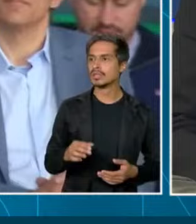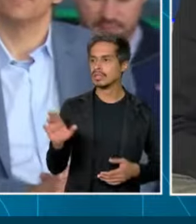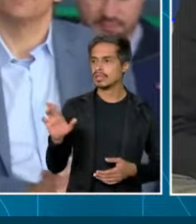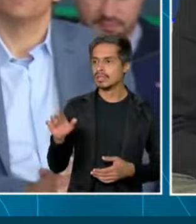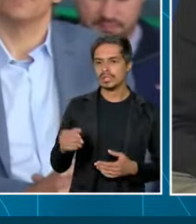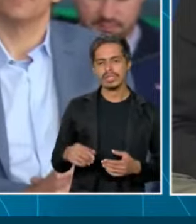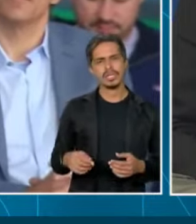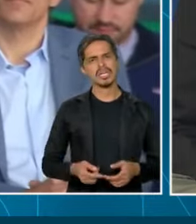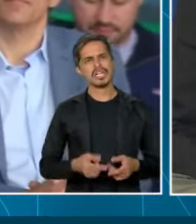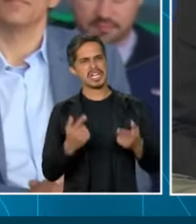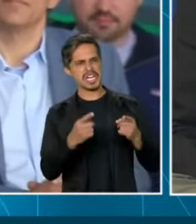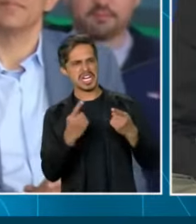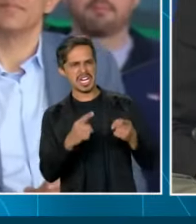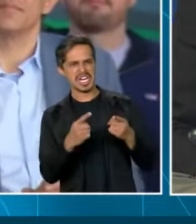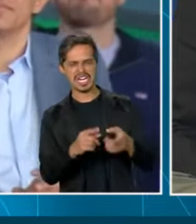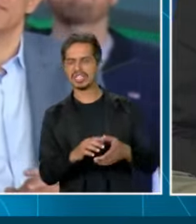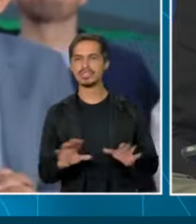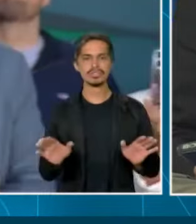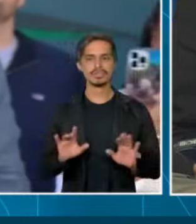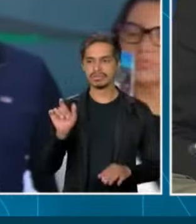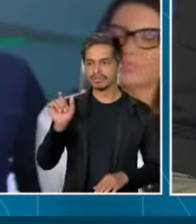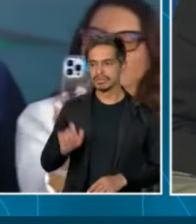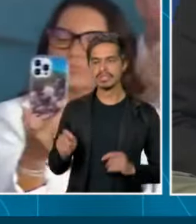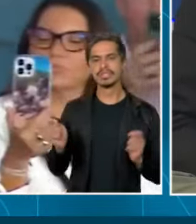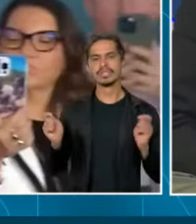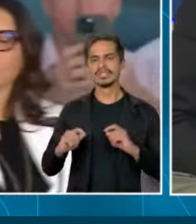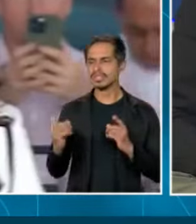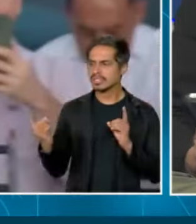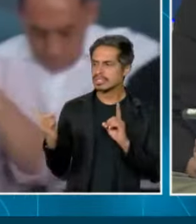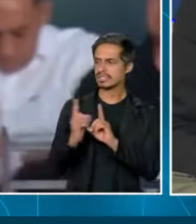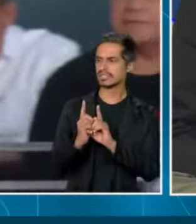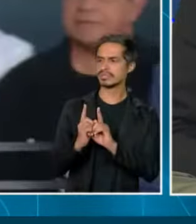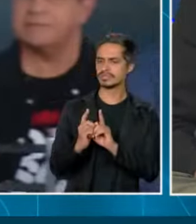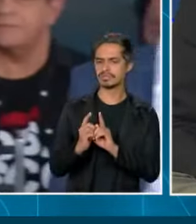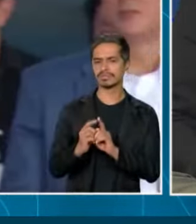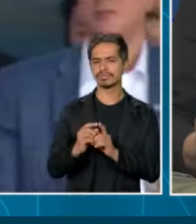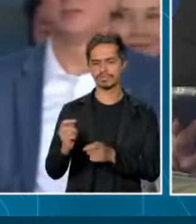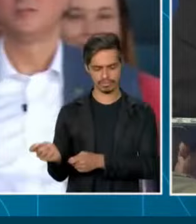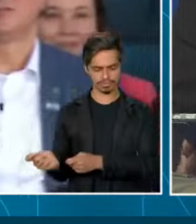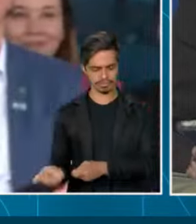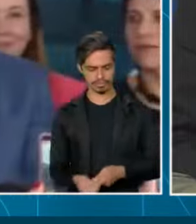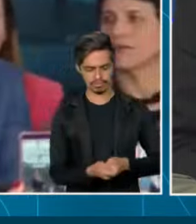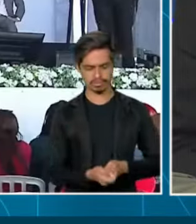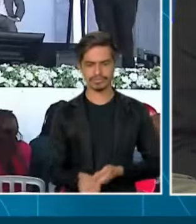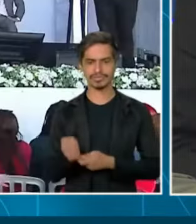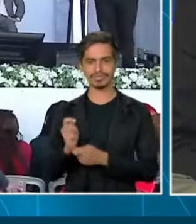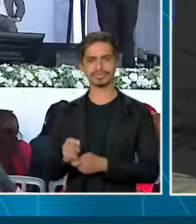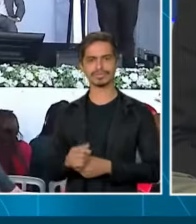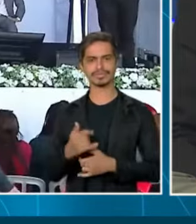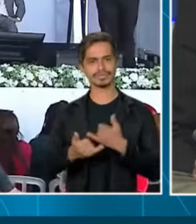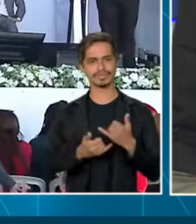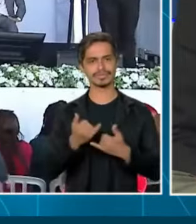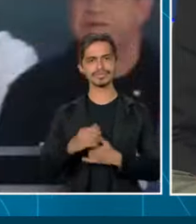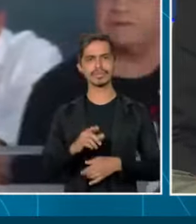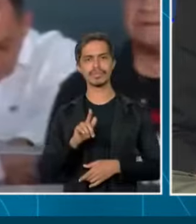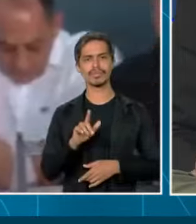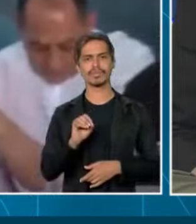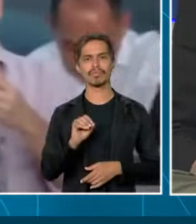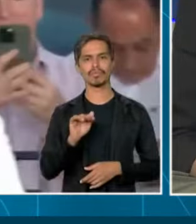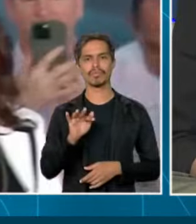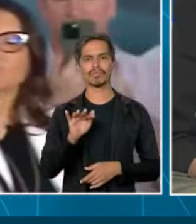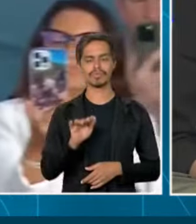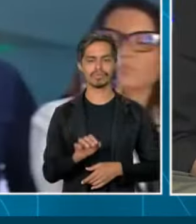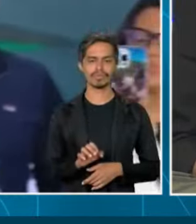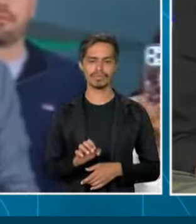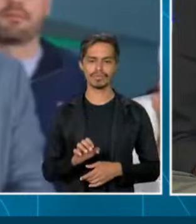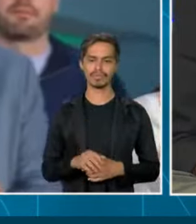até nas pesquisas que se faz com relação a consumo feitas pelas próprias federações de indústria e de comércio aí por todo o Brasil, né? E